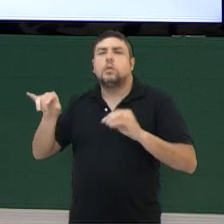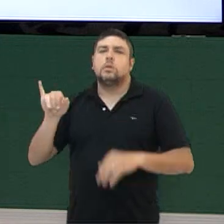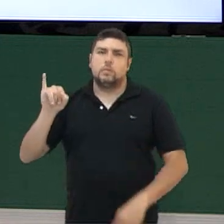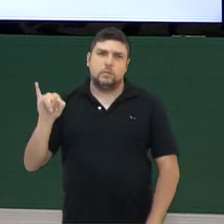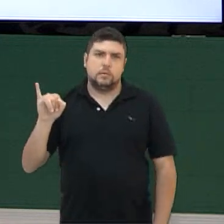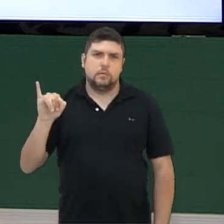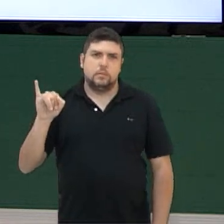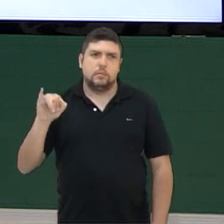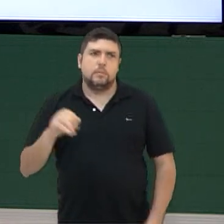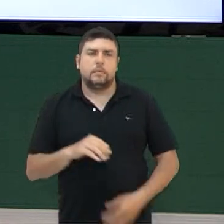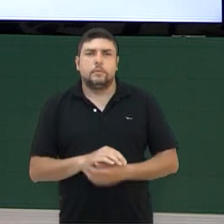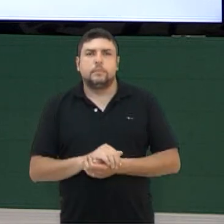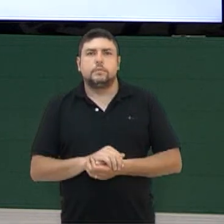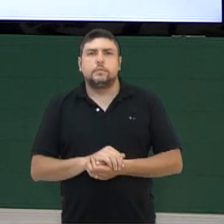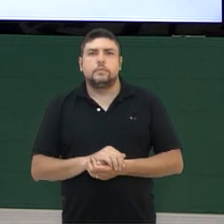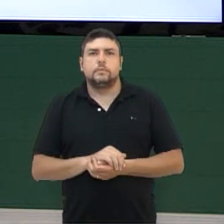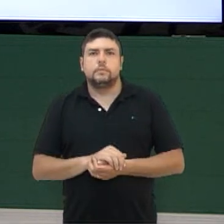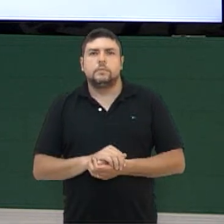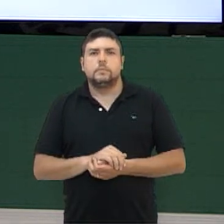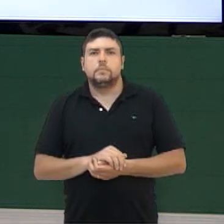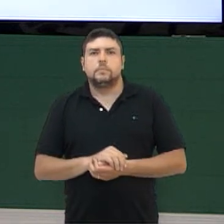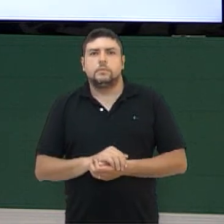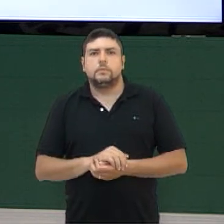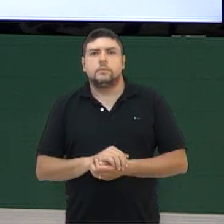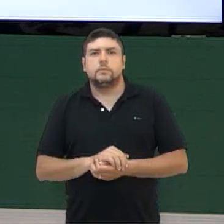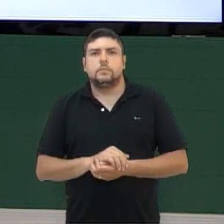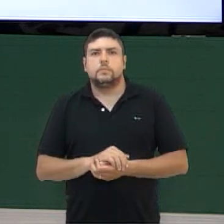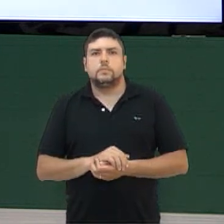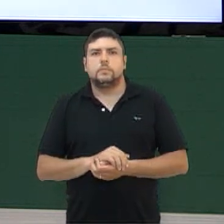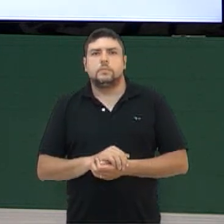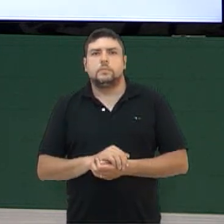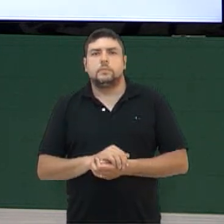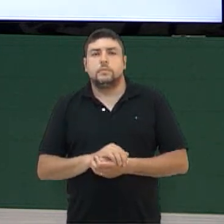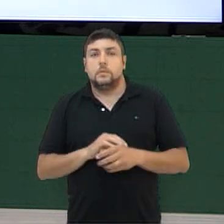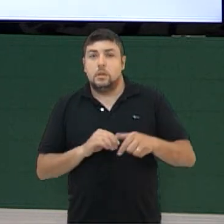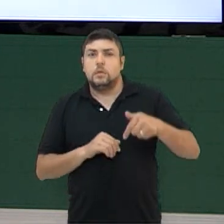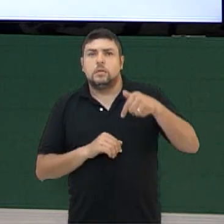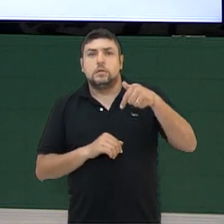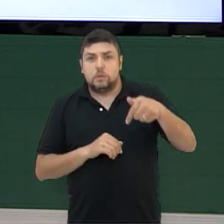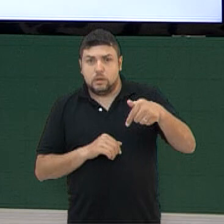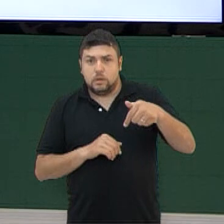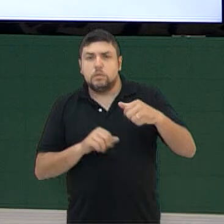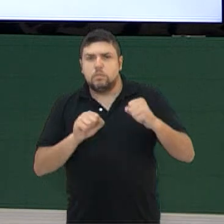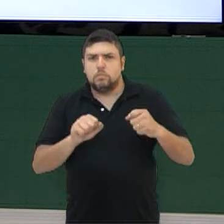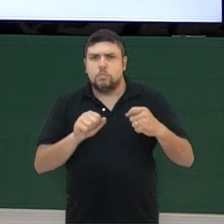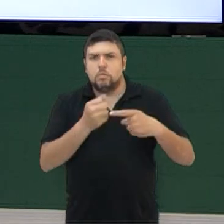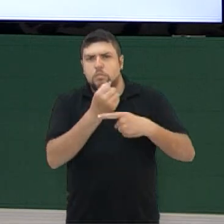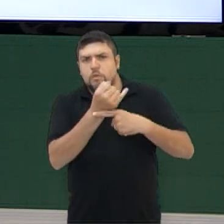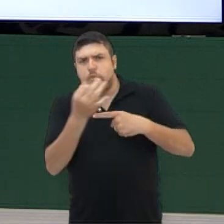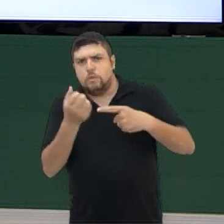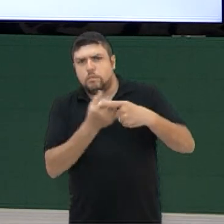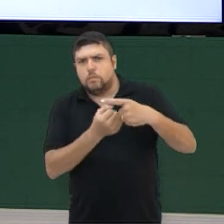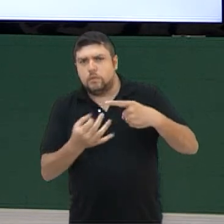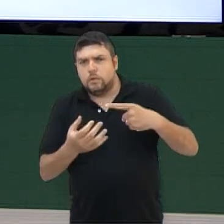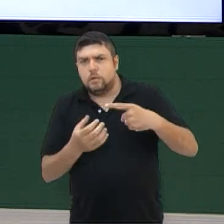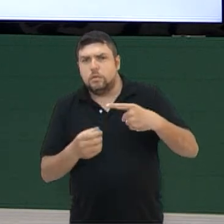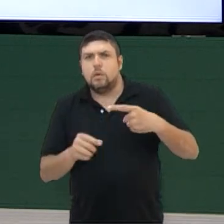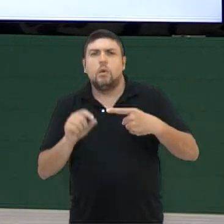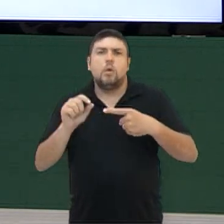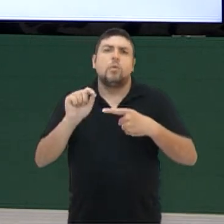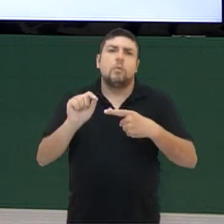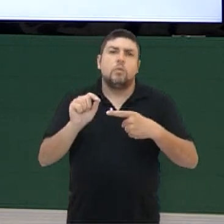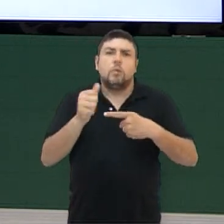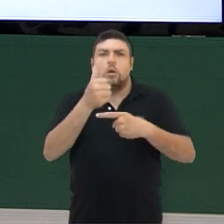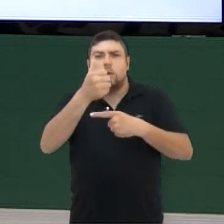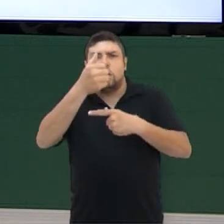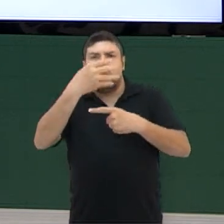irracional. O 7. 7 é racional porque pode ser escrito como fração. 7 é a metade de 14,